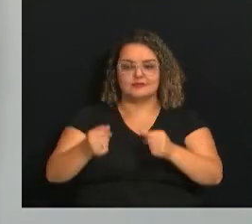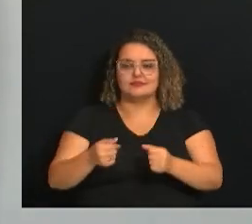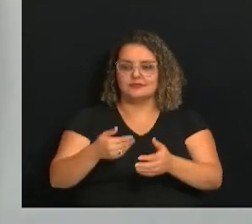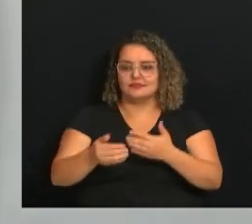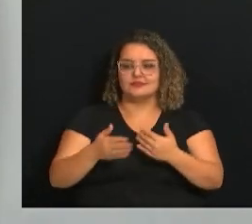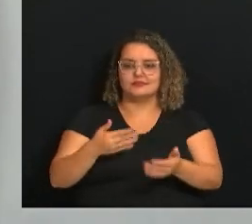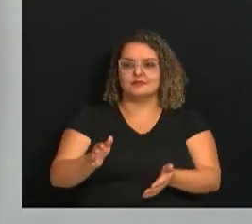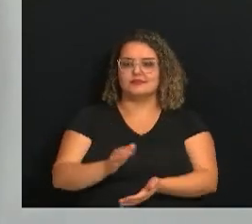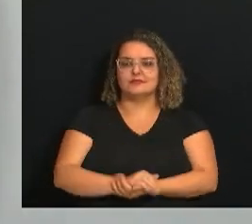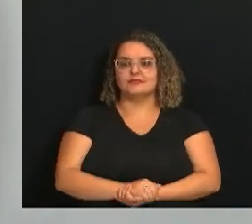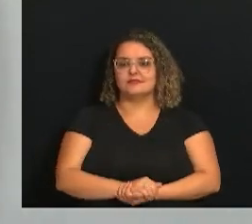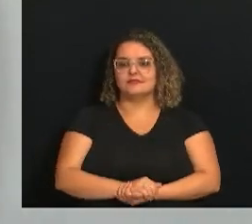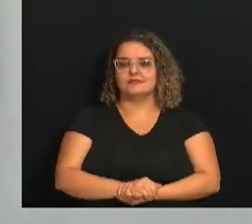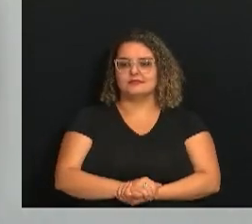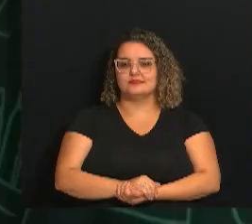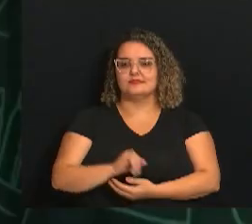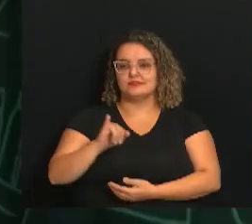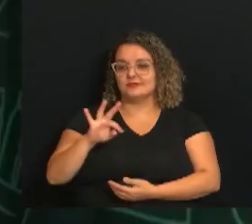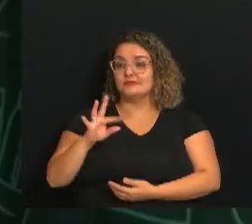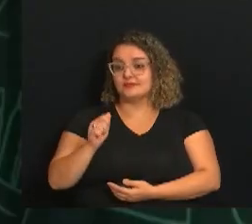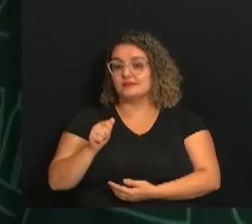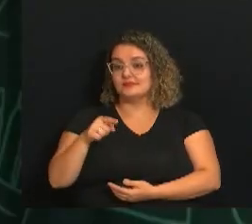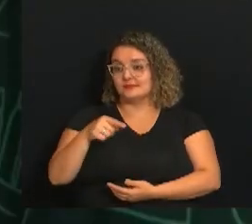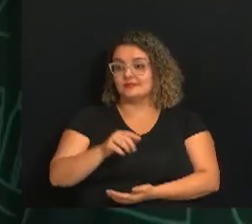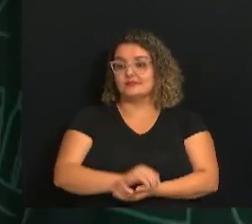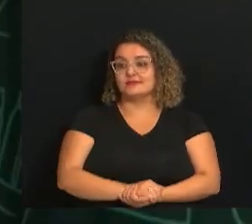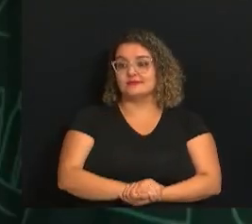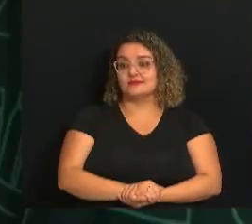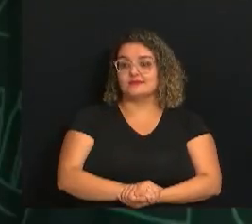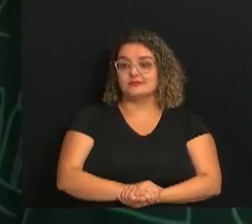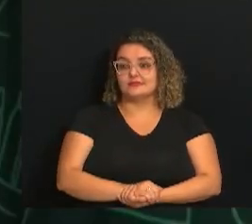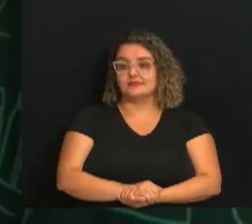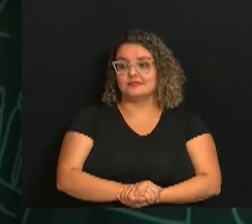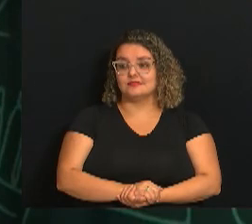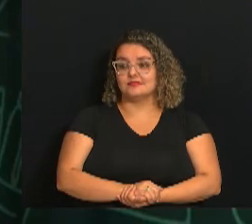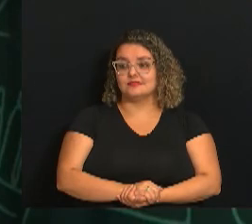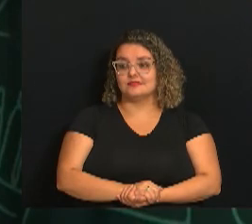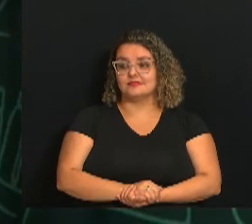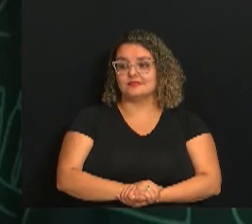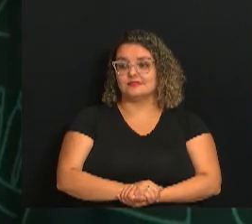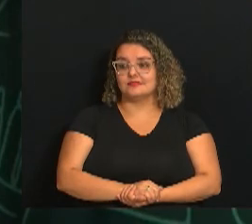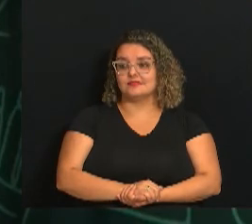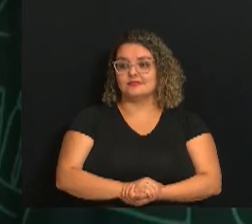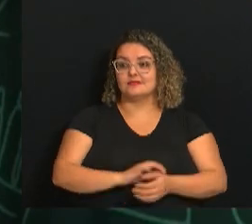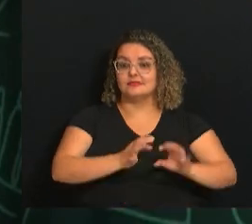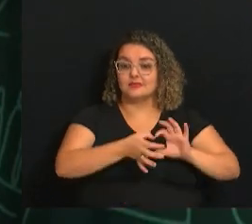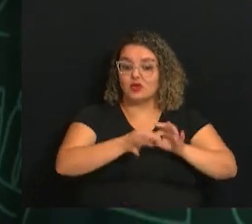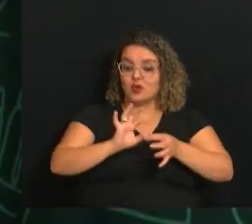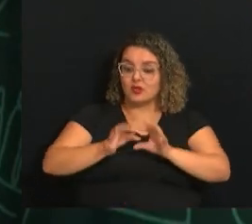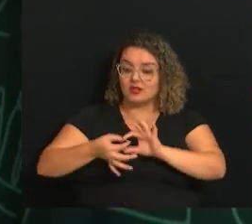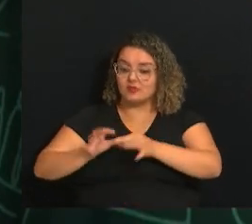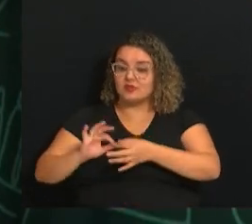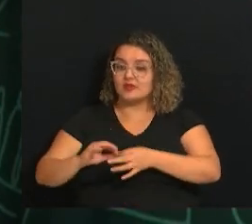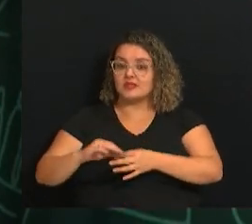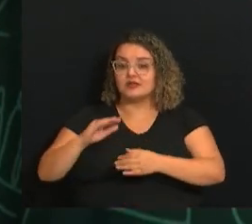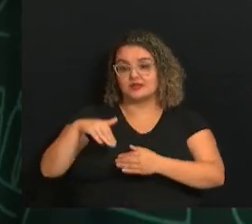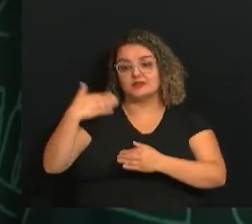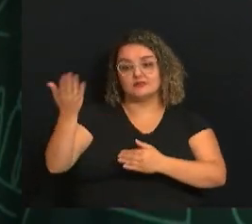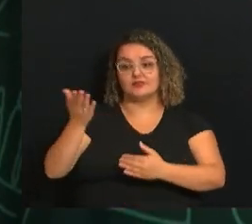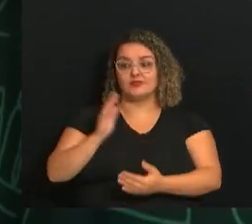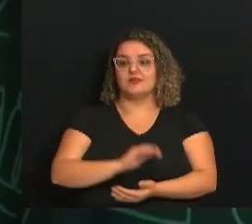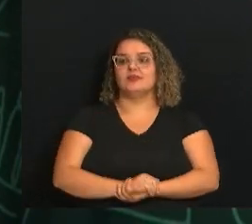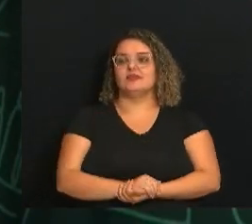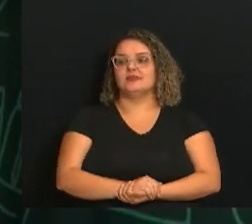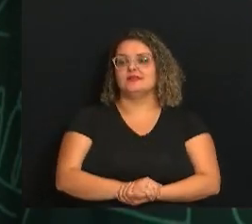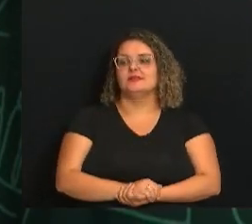Tem questão até do ITA. Sim. Olha só, rapaz. Olimpíadas internacionais.